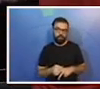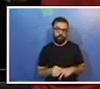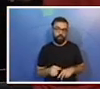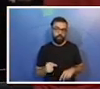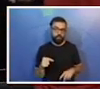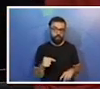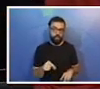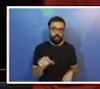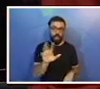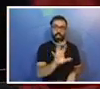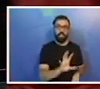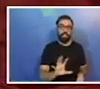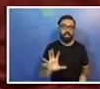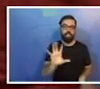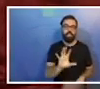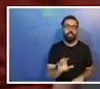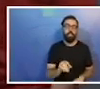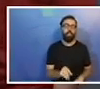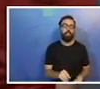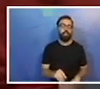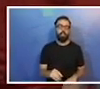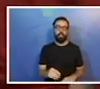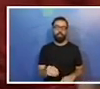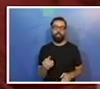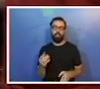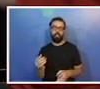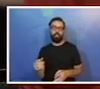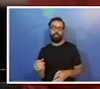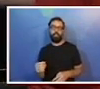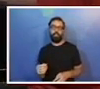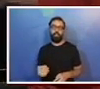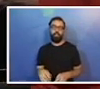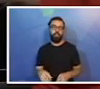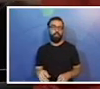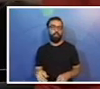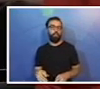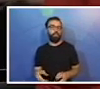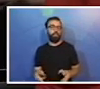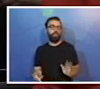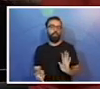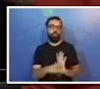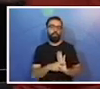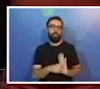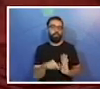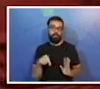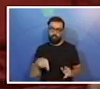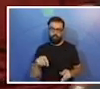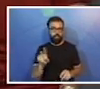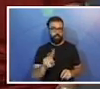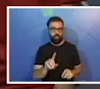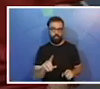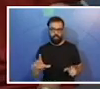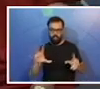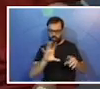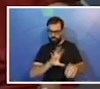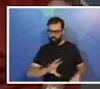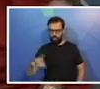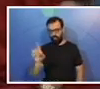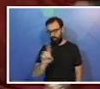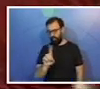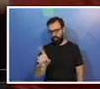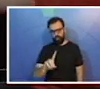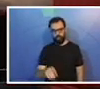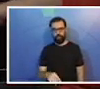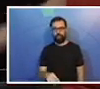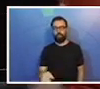e Sul, é considerado uma espécie invasora, pois não pertence naturalmente àquele ambiente e